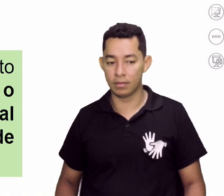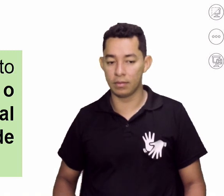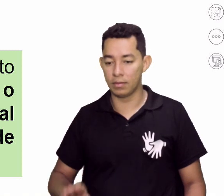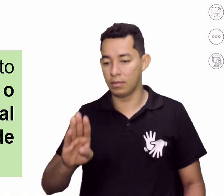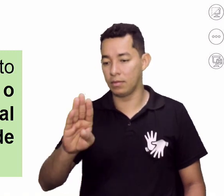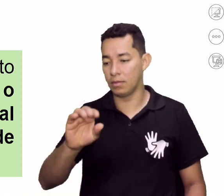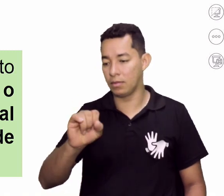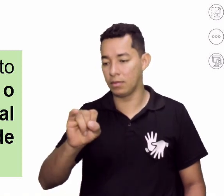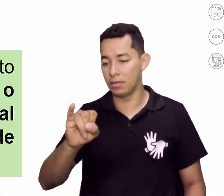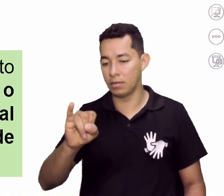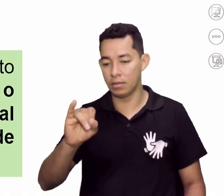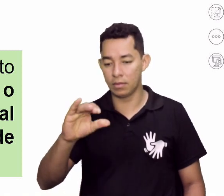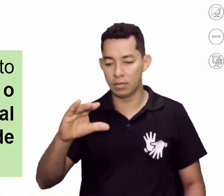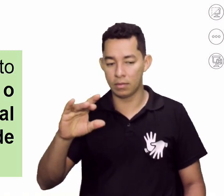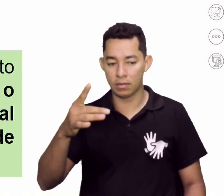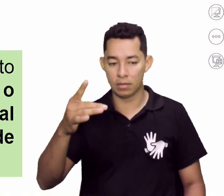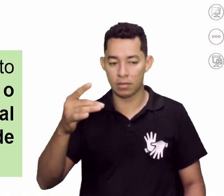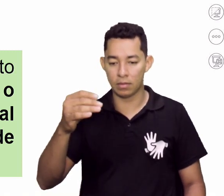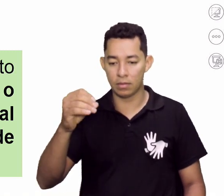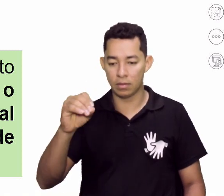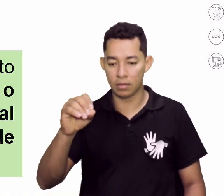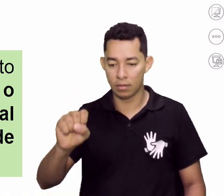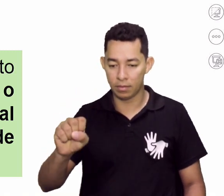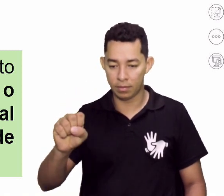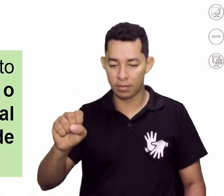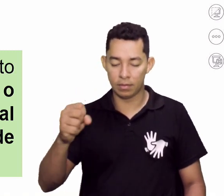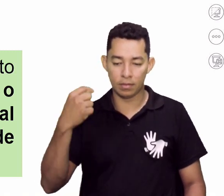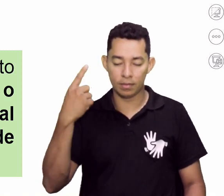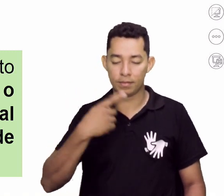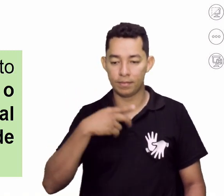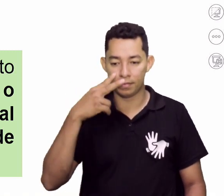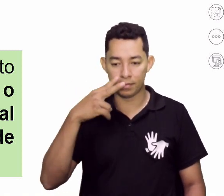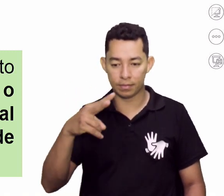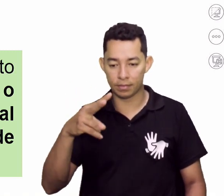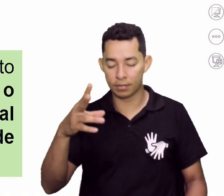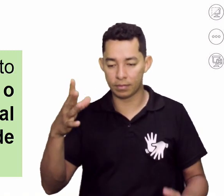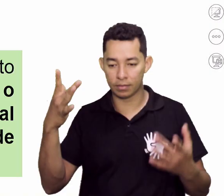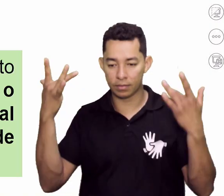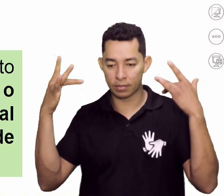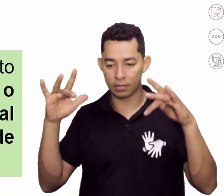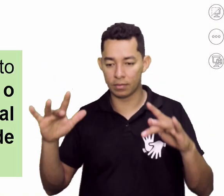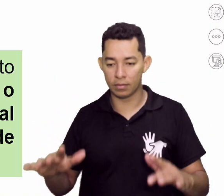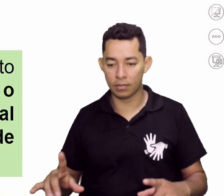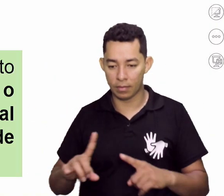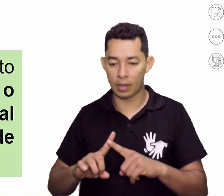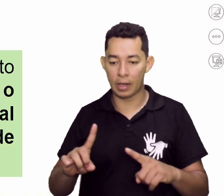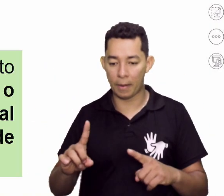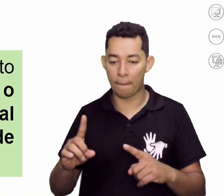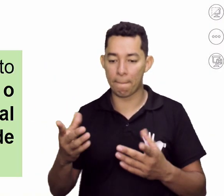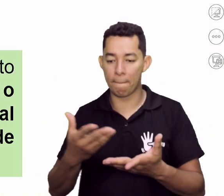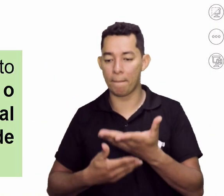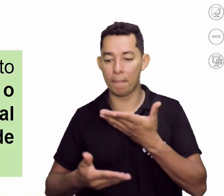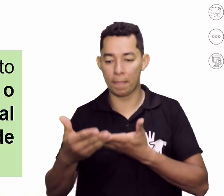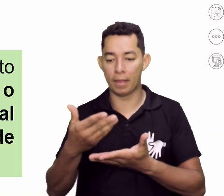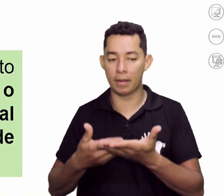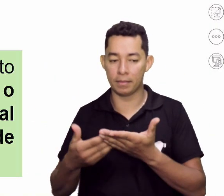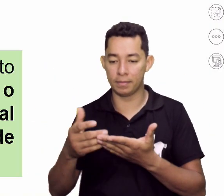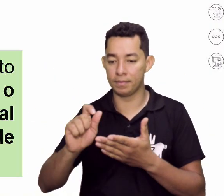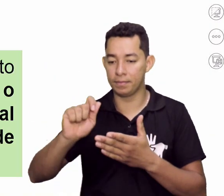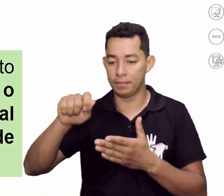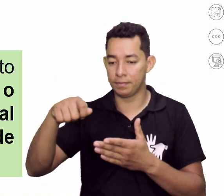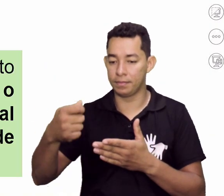bichos, algum bicho que a gente vê na natureza. Mas é uma relação, uma